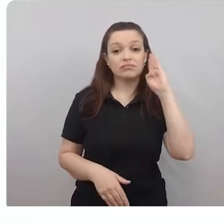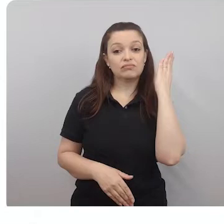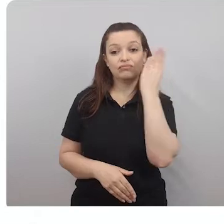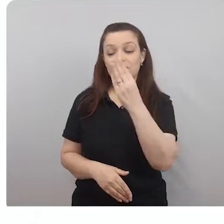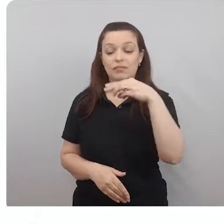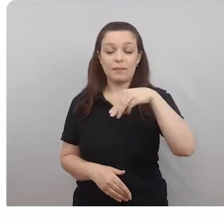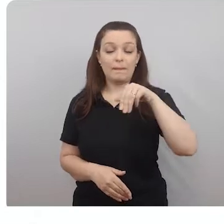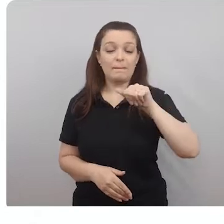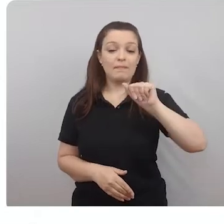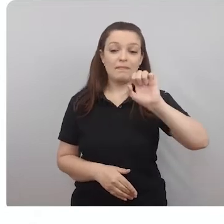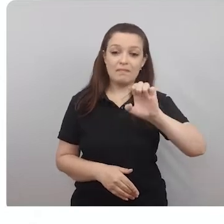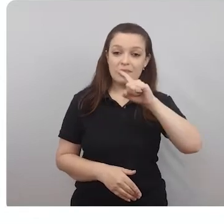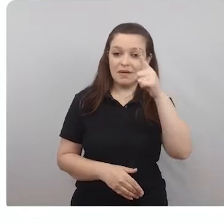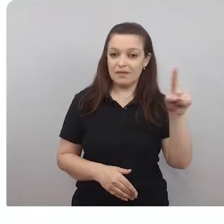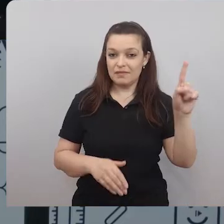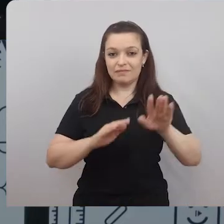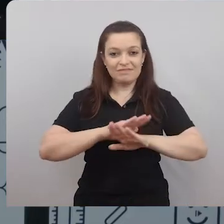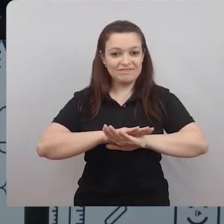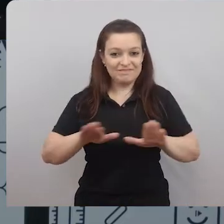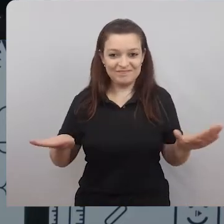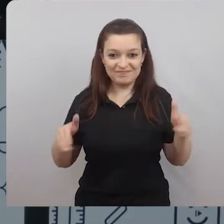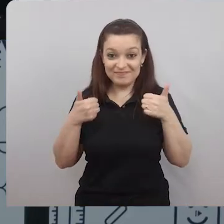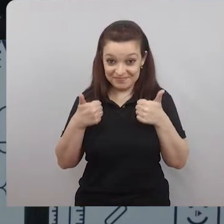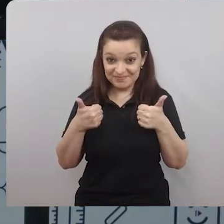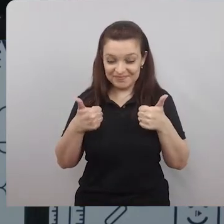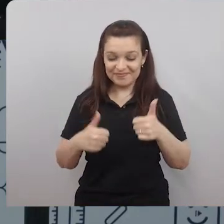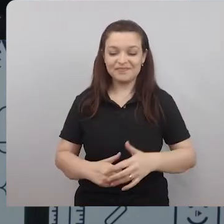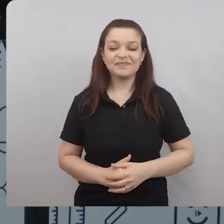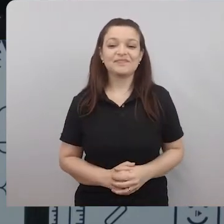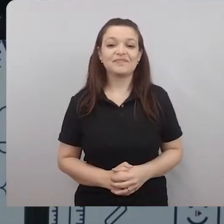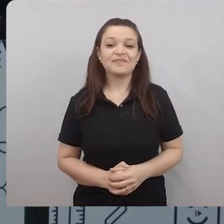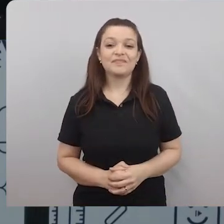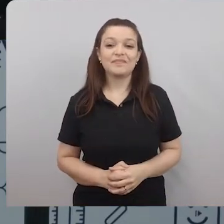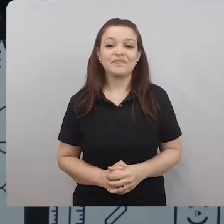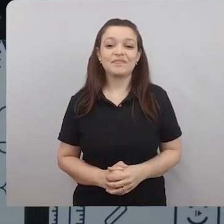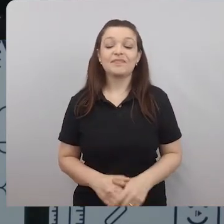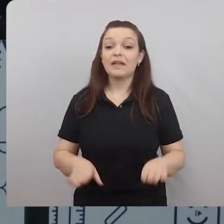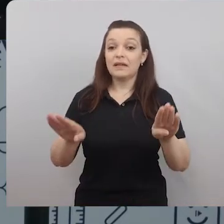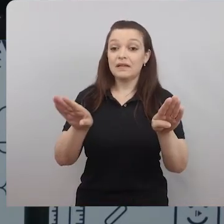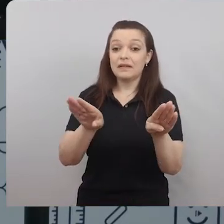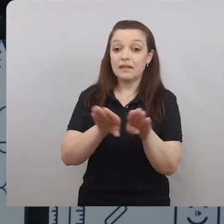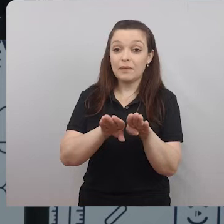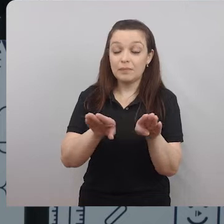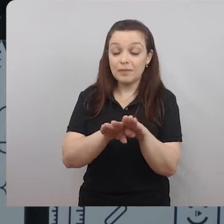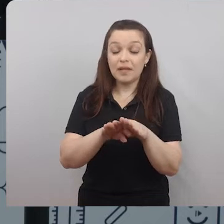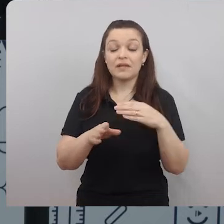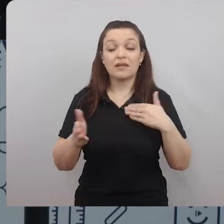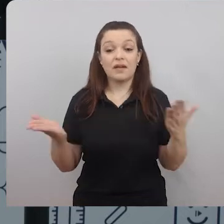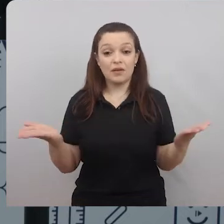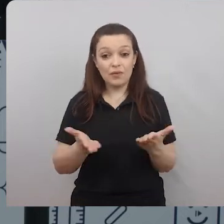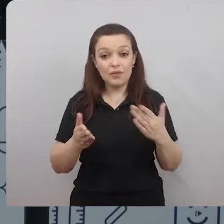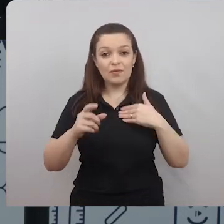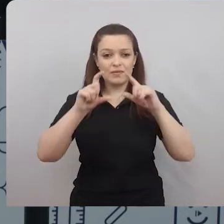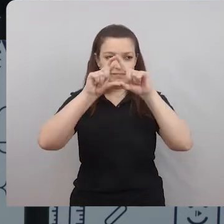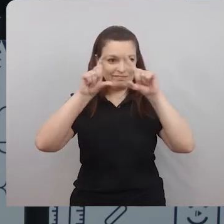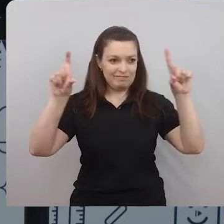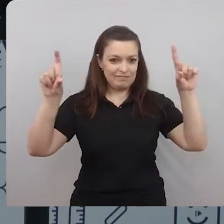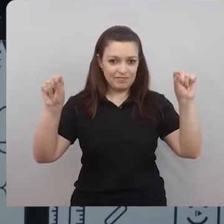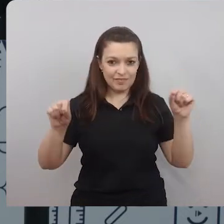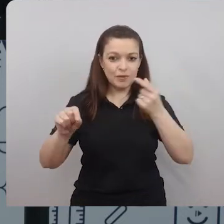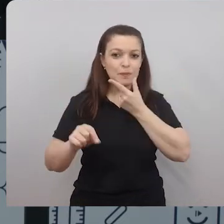uma vez para falar a palavra. Certo? E também nas tirinhas